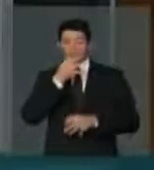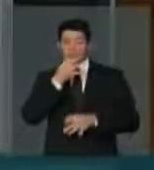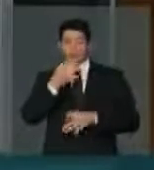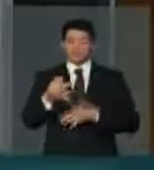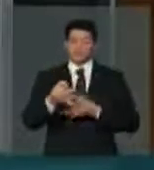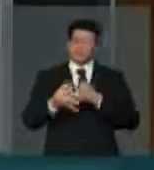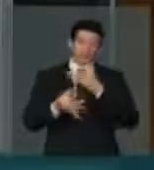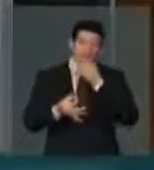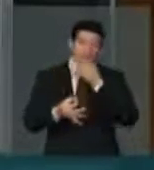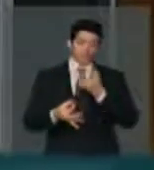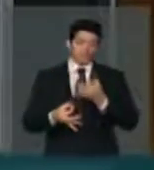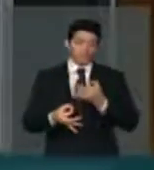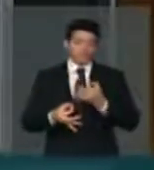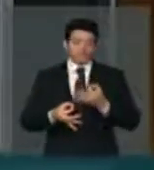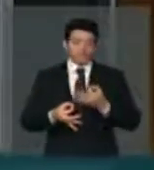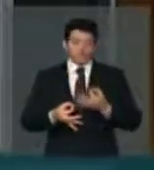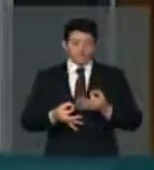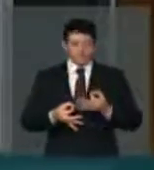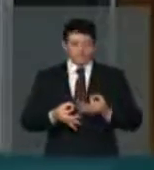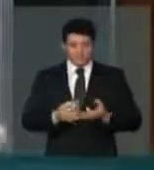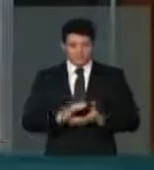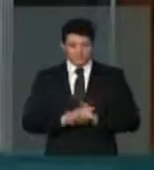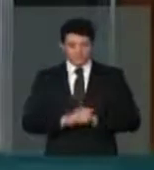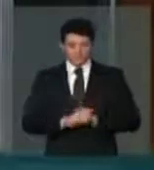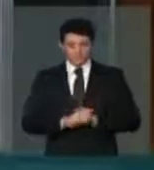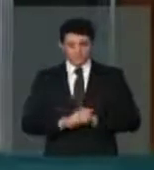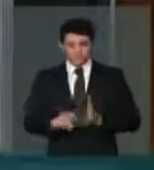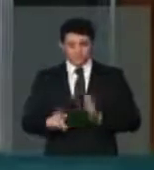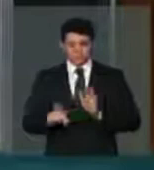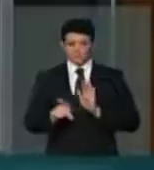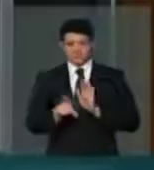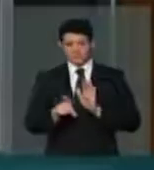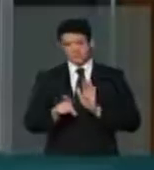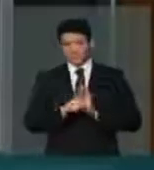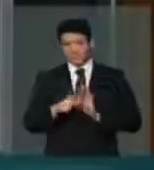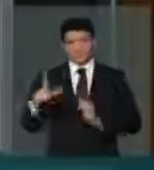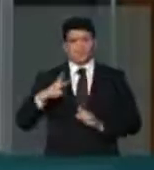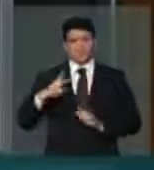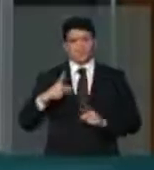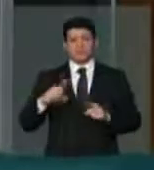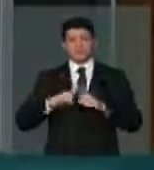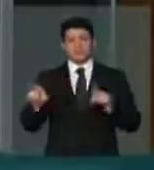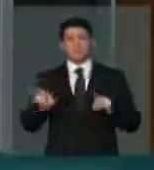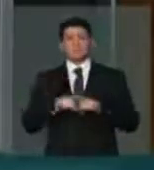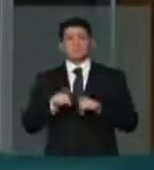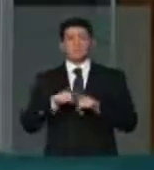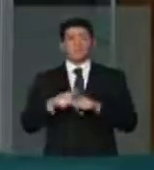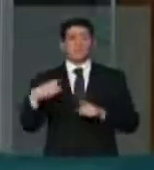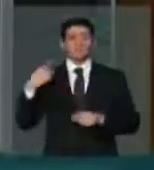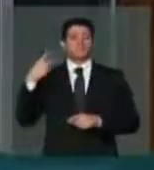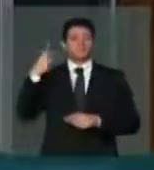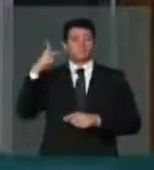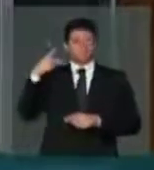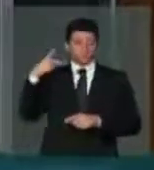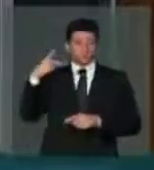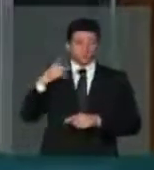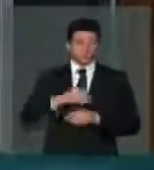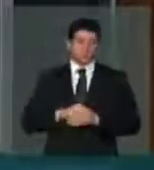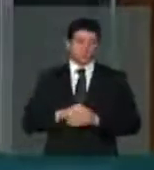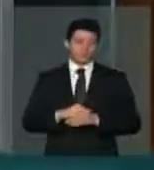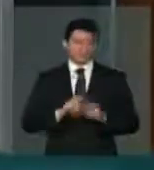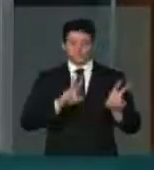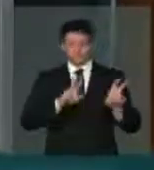opiniões de natureza também pessoal, mas políticas, sobre os temas que estão sendo colocados.